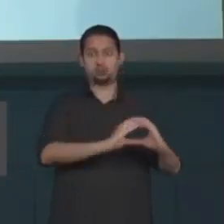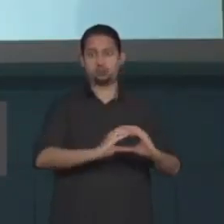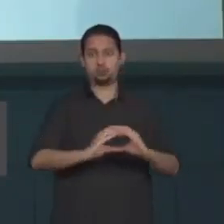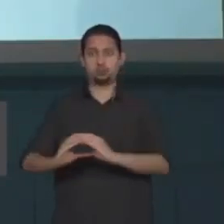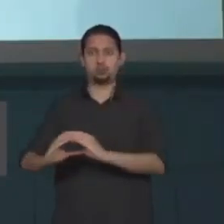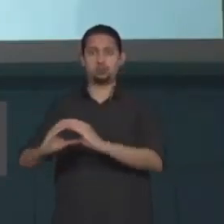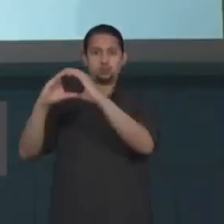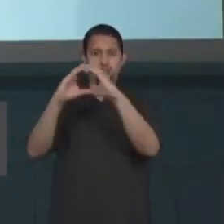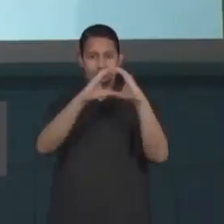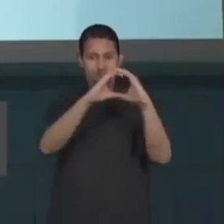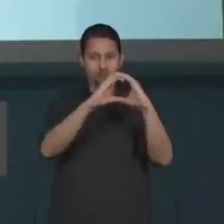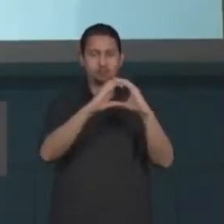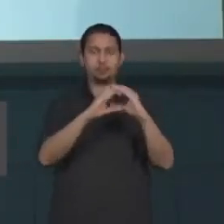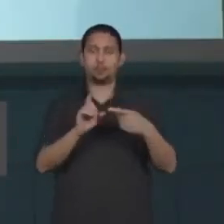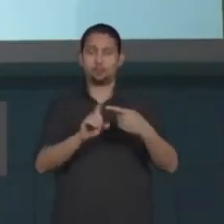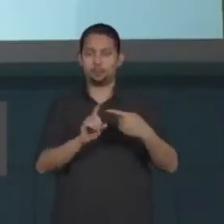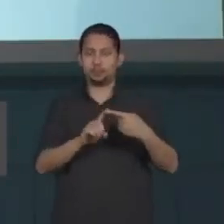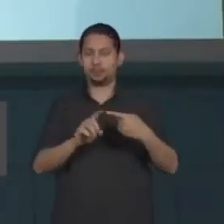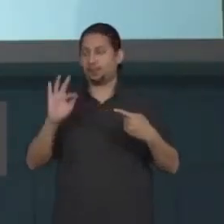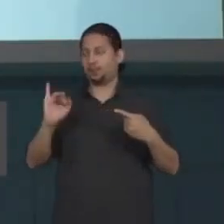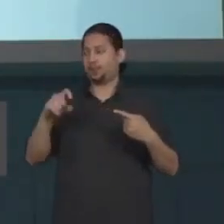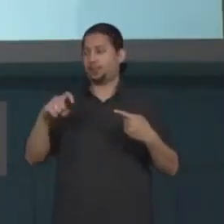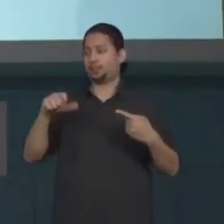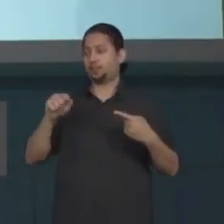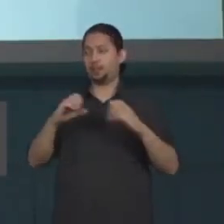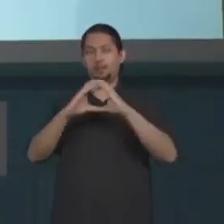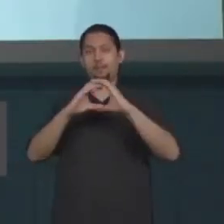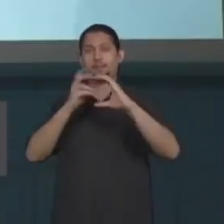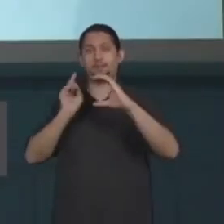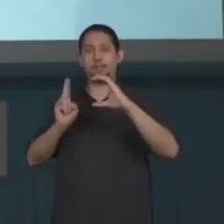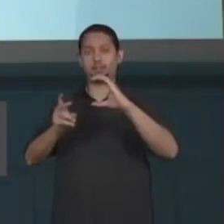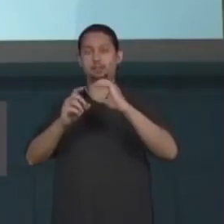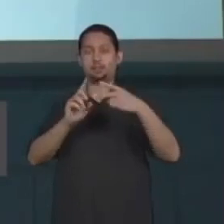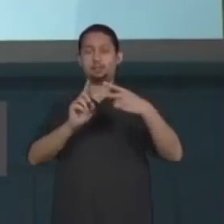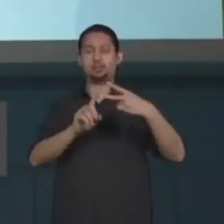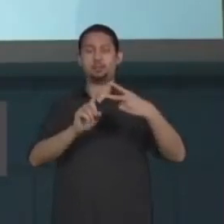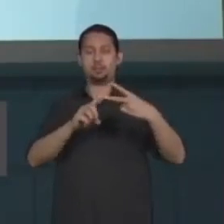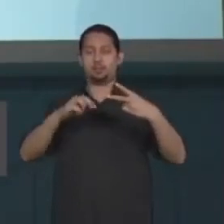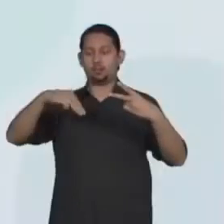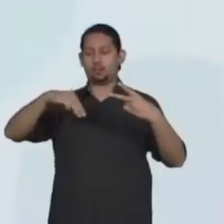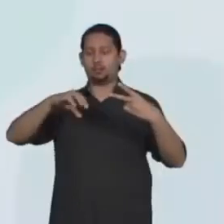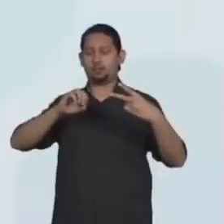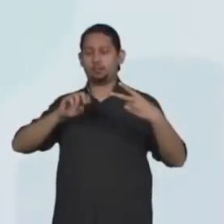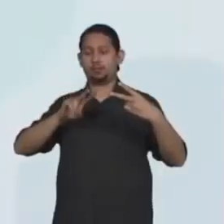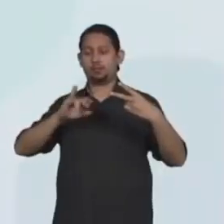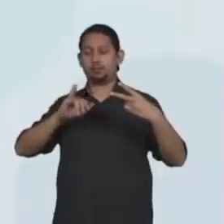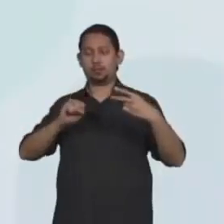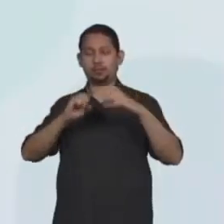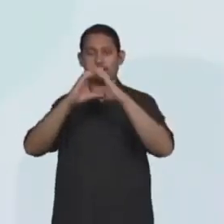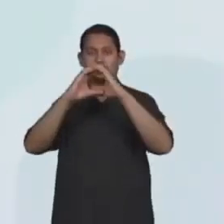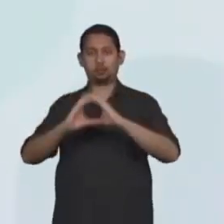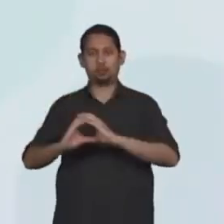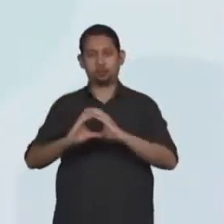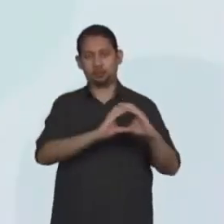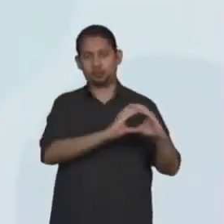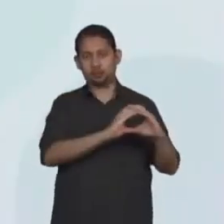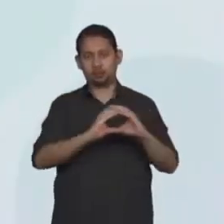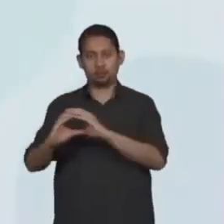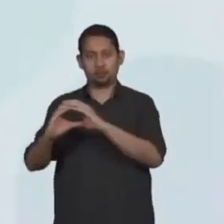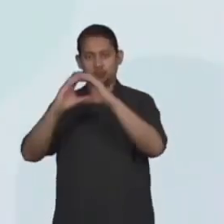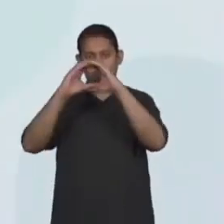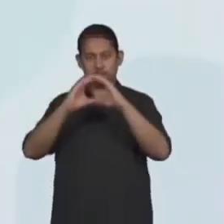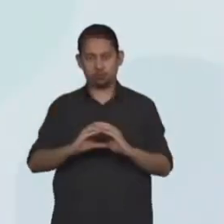ser um movimento no sentido vertical ou um movimento no sentido horizontal. As polias fixas não